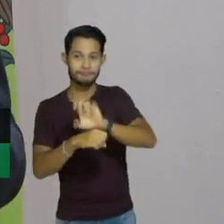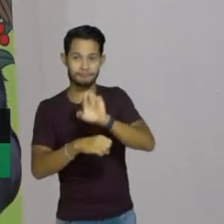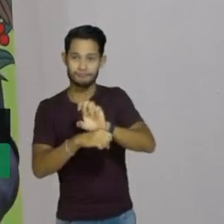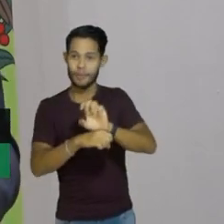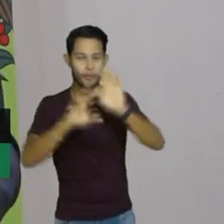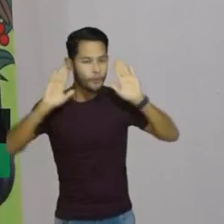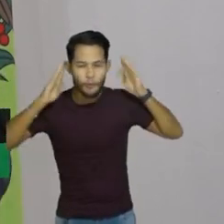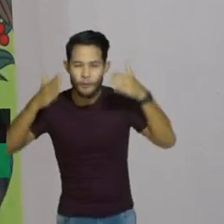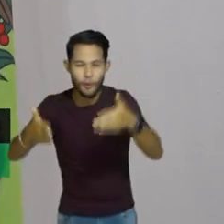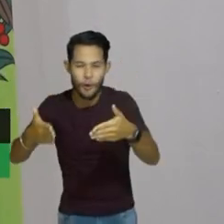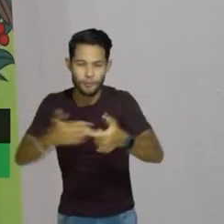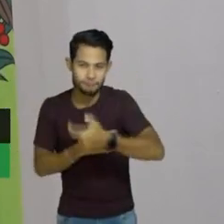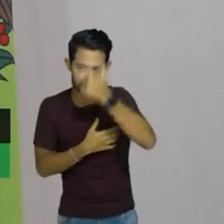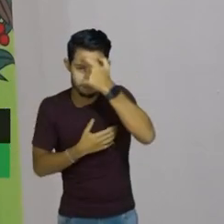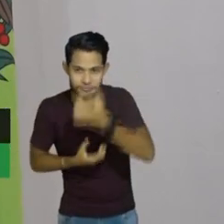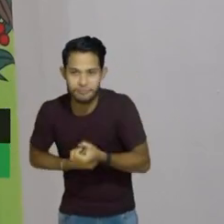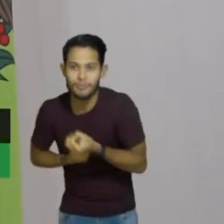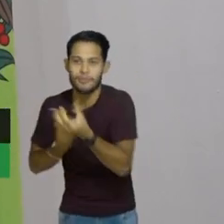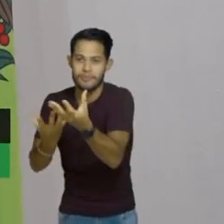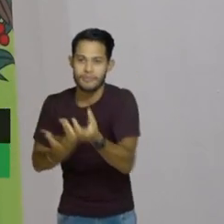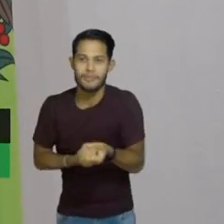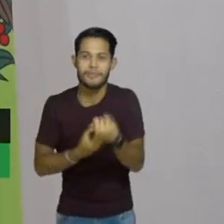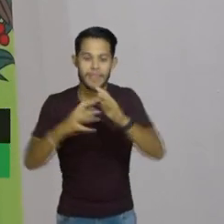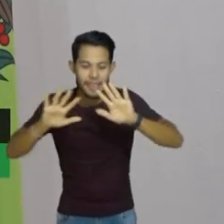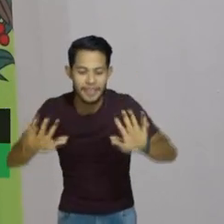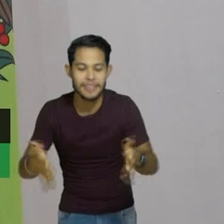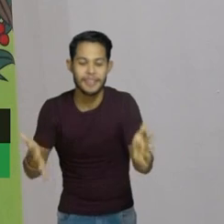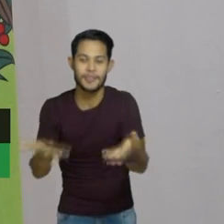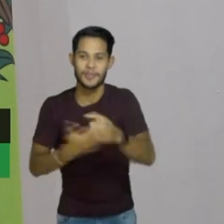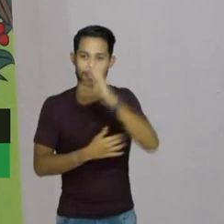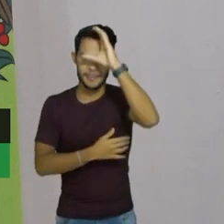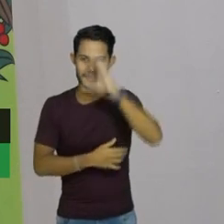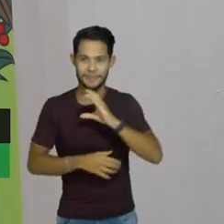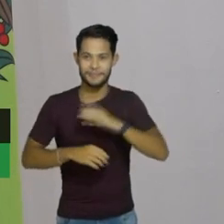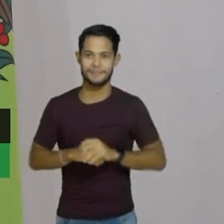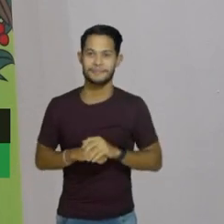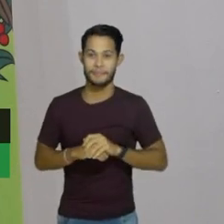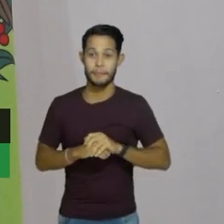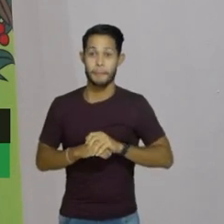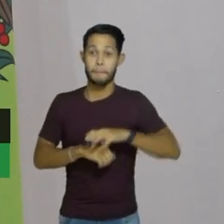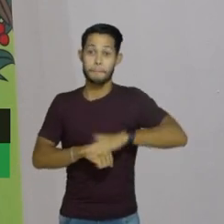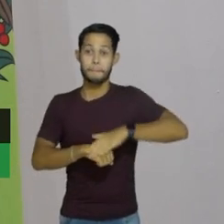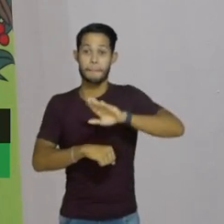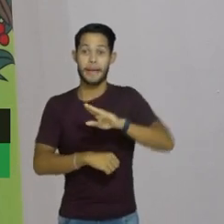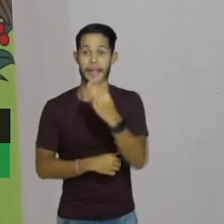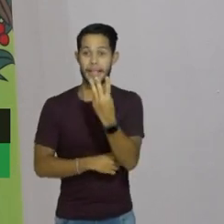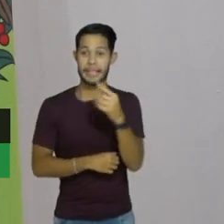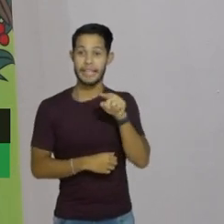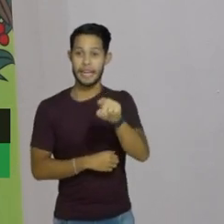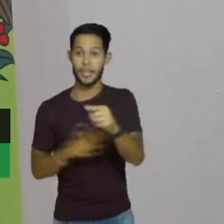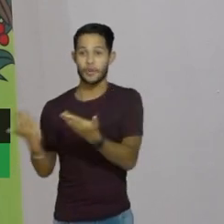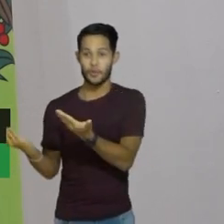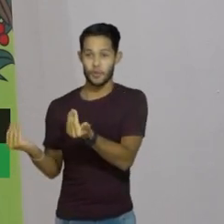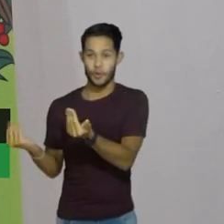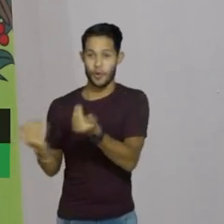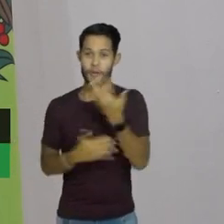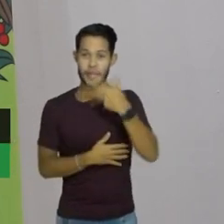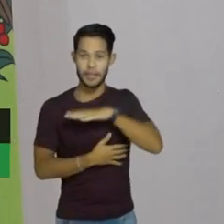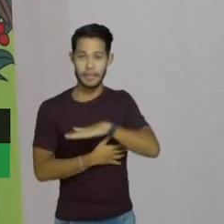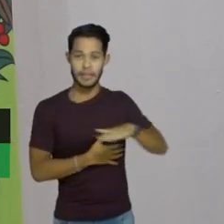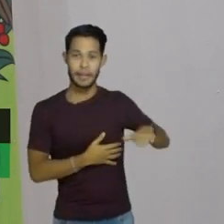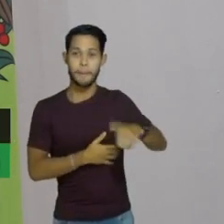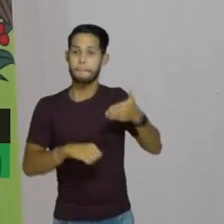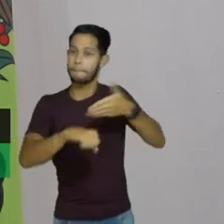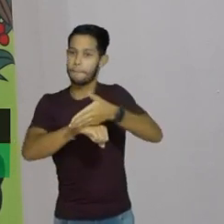de conscientização, incentivo em relação à cidadania. Mais de 3 mil crianças e jovens já participaram dos encontros estaduais de